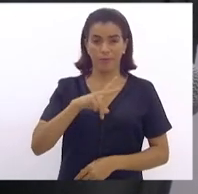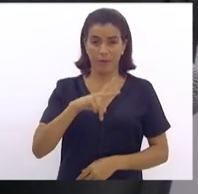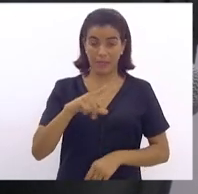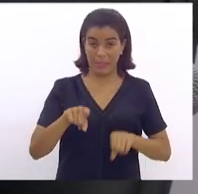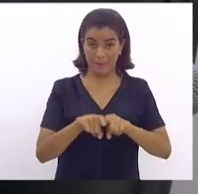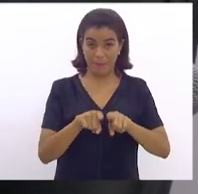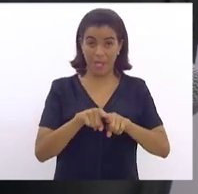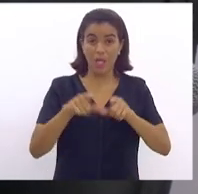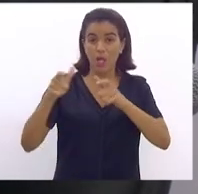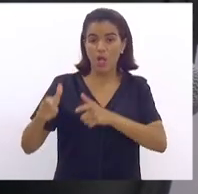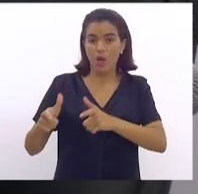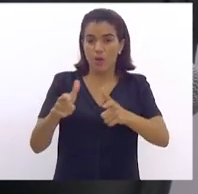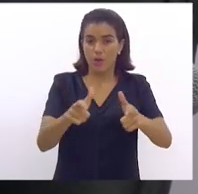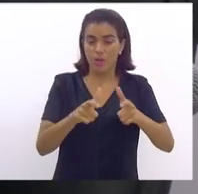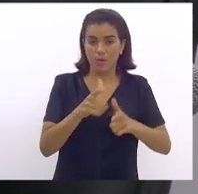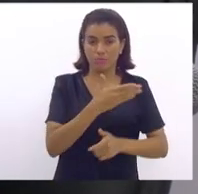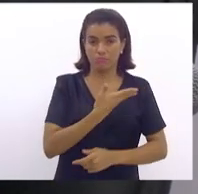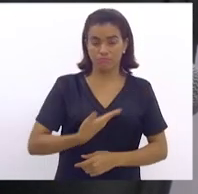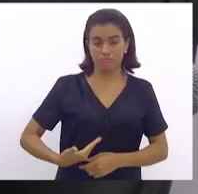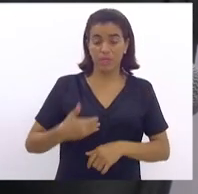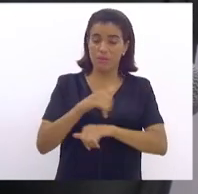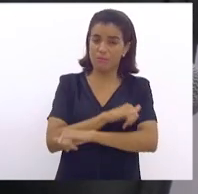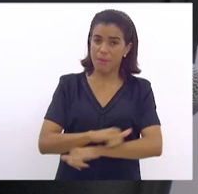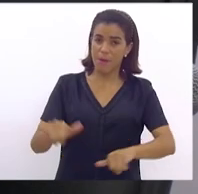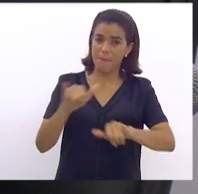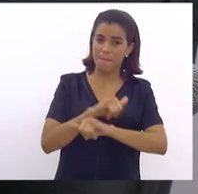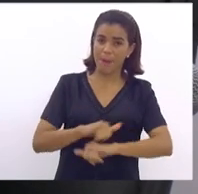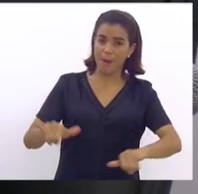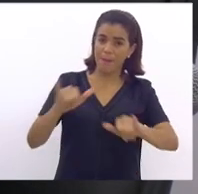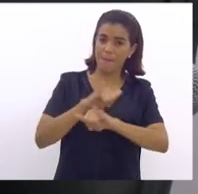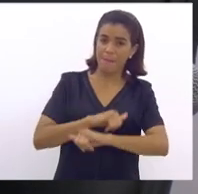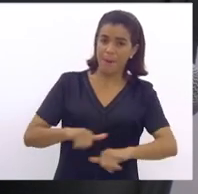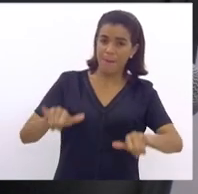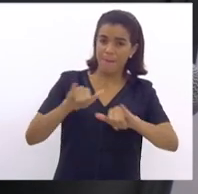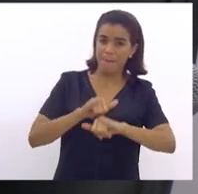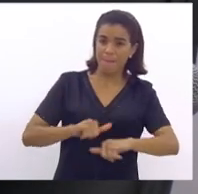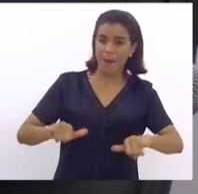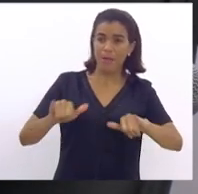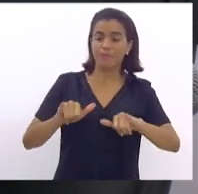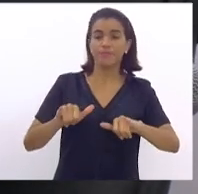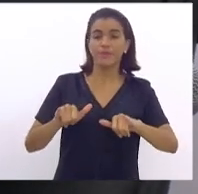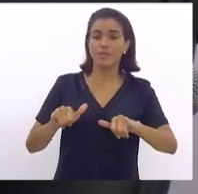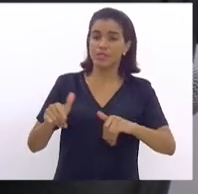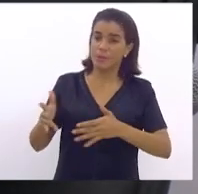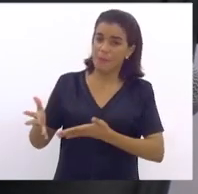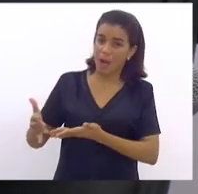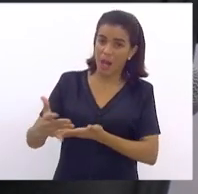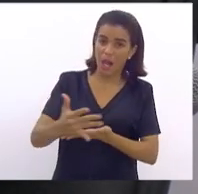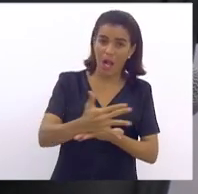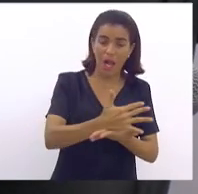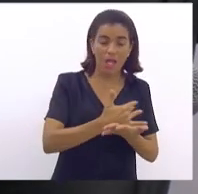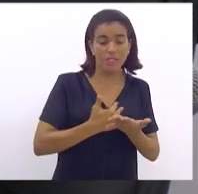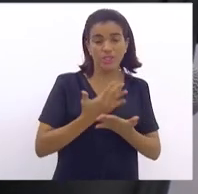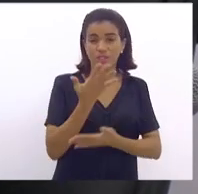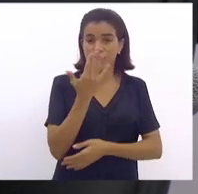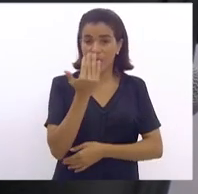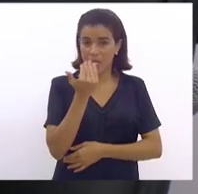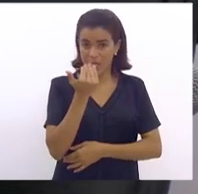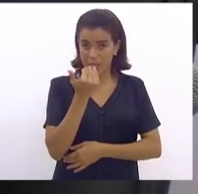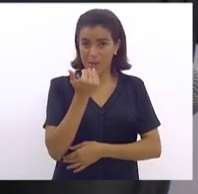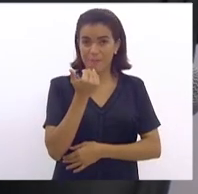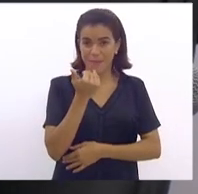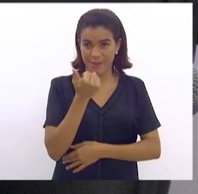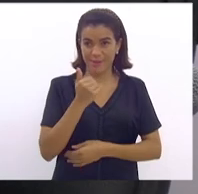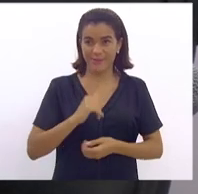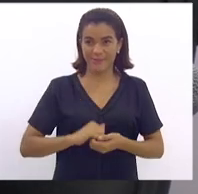equipamento público a divulgarem e realizarem campanhas de arrecadação de alimentos não perecíveis no estado do